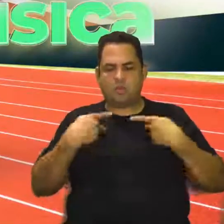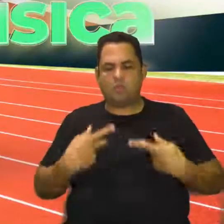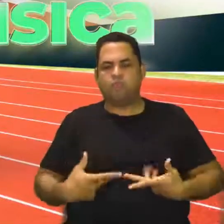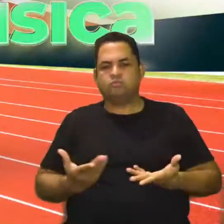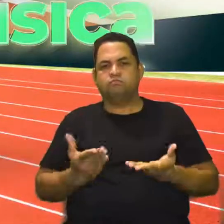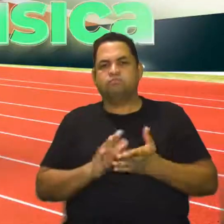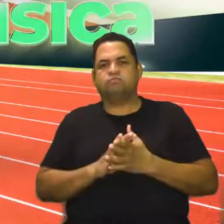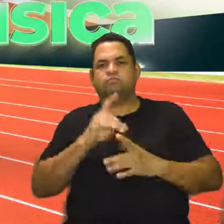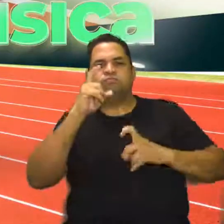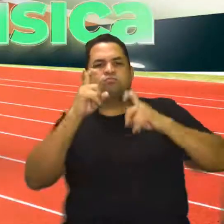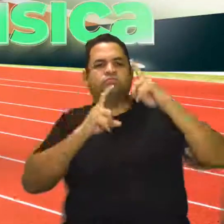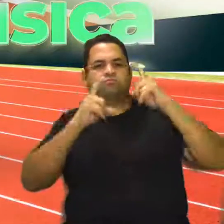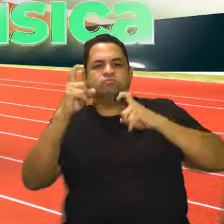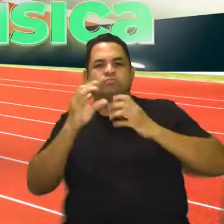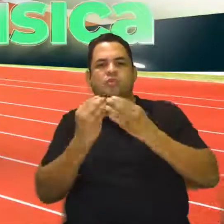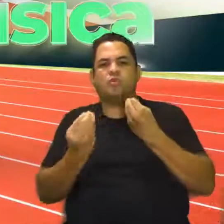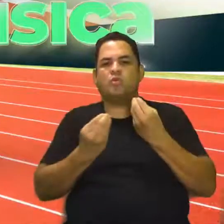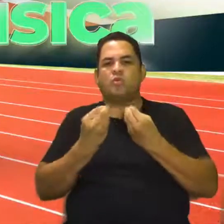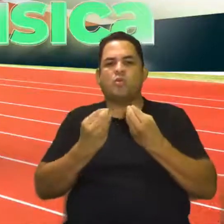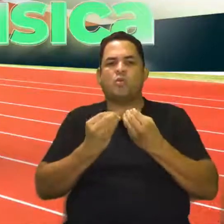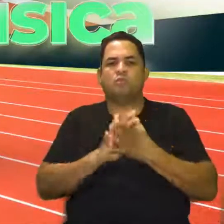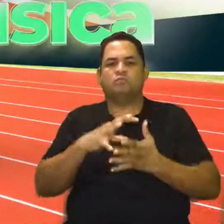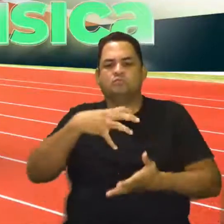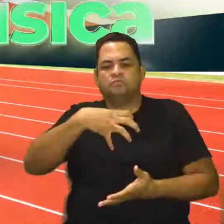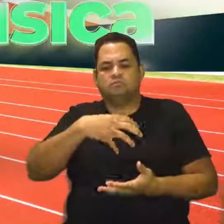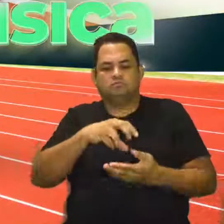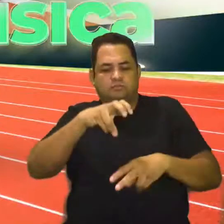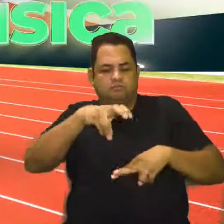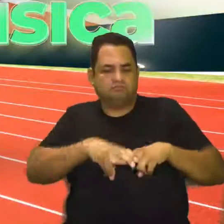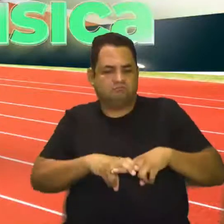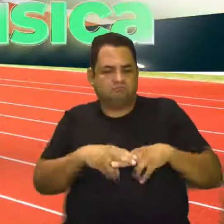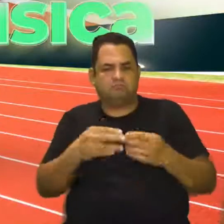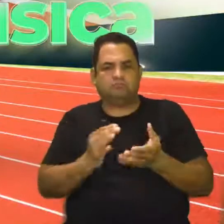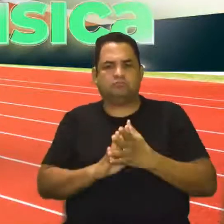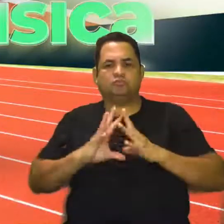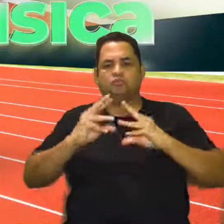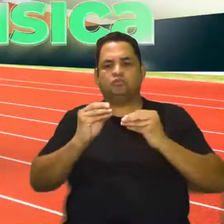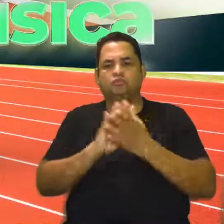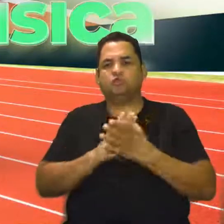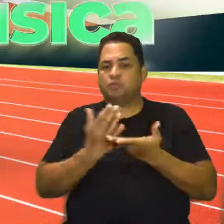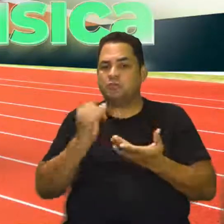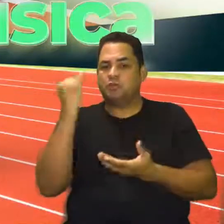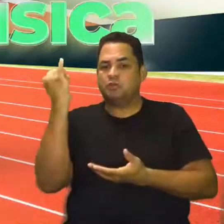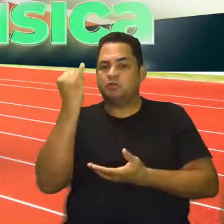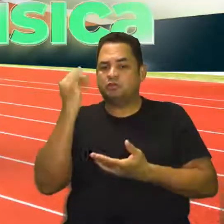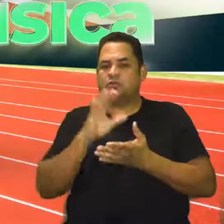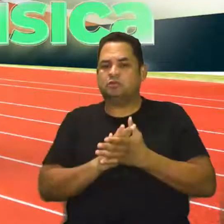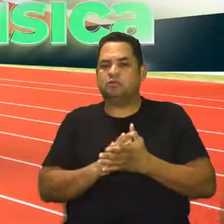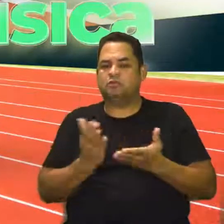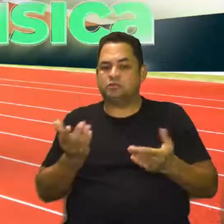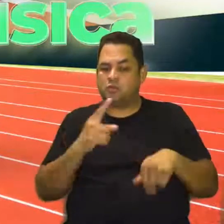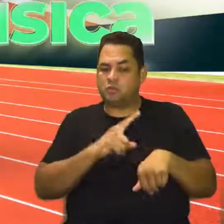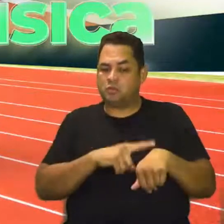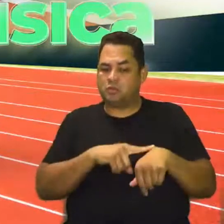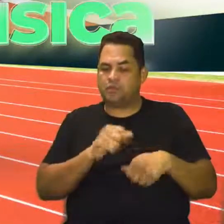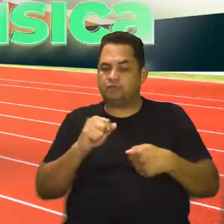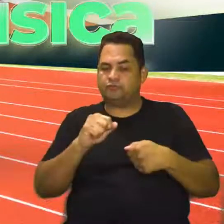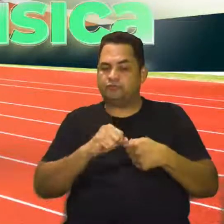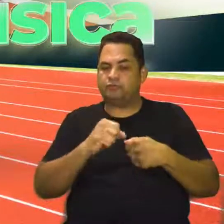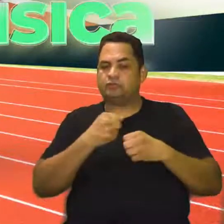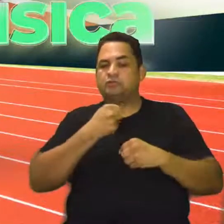corporais, expressão, como que você vai se sentar, tudo isso vai fazer a diferença na hora. Além disso, tá